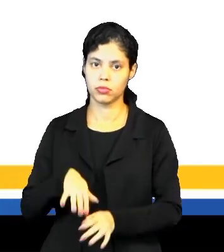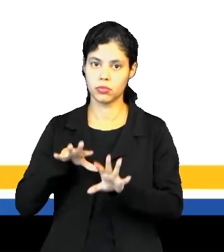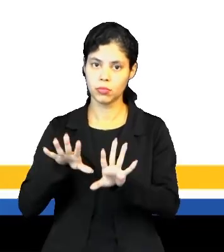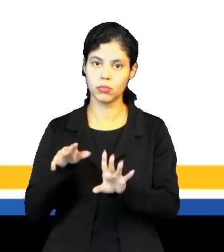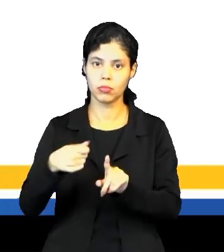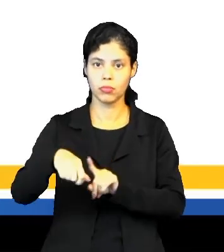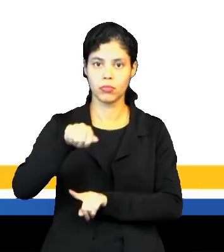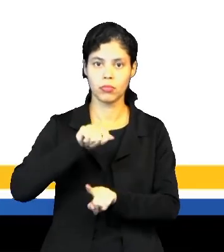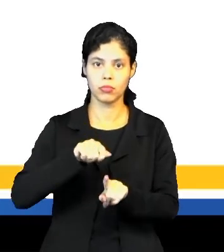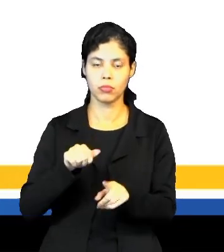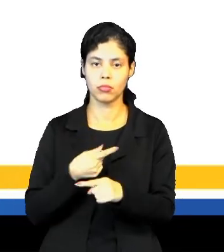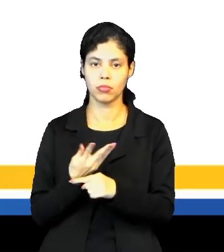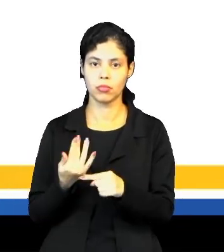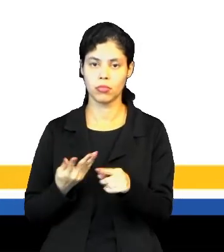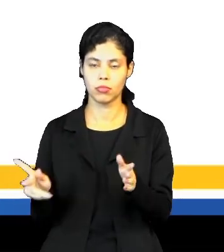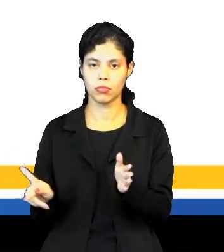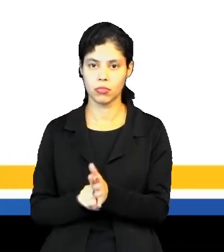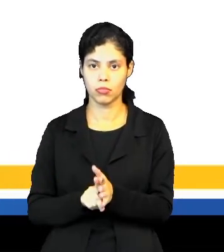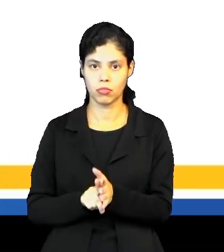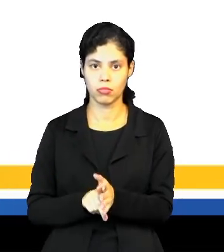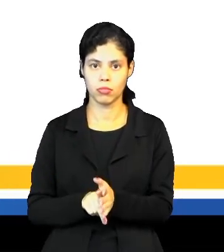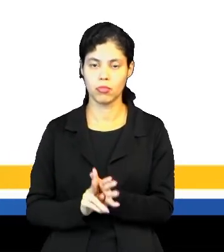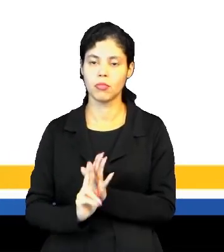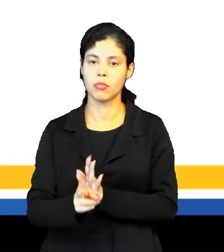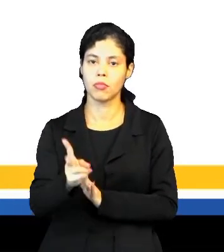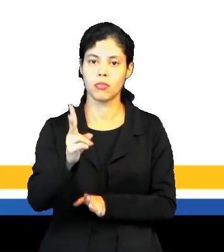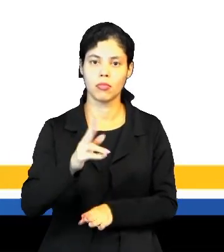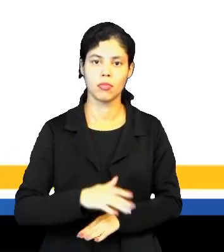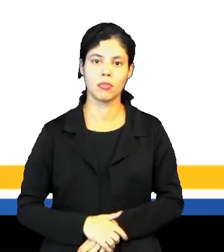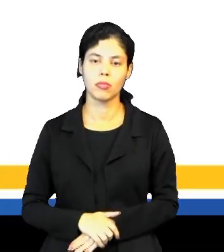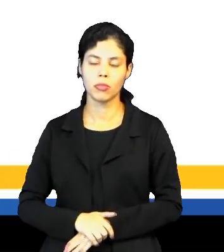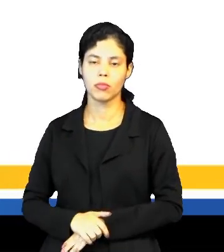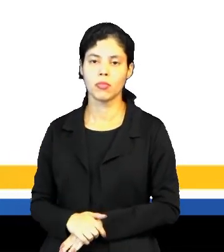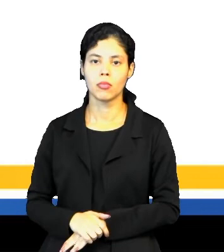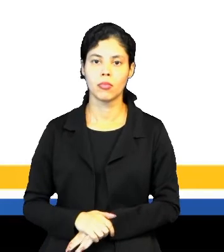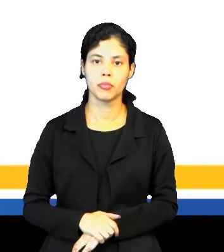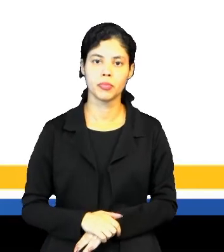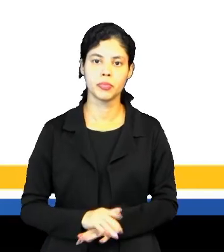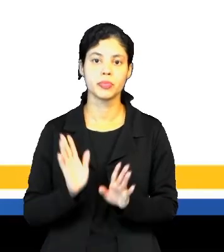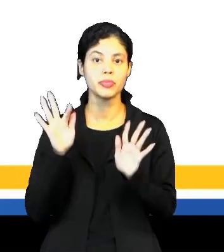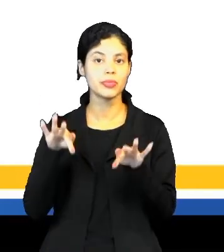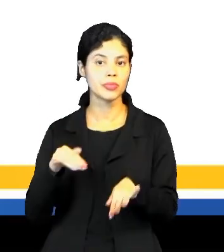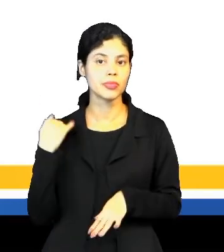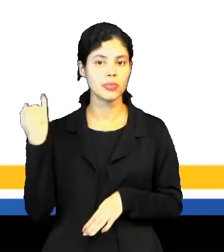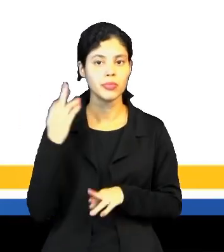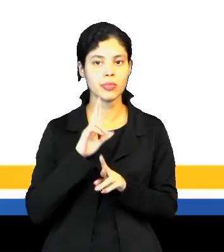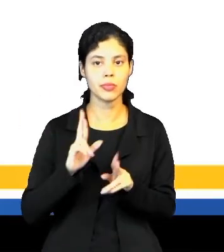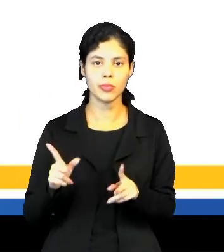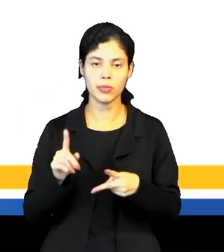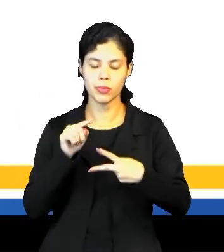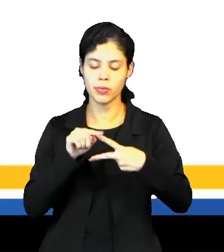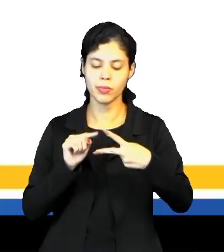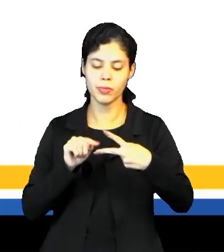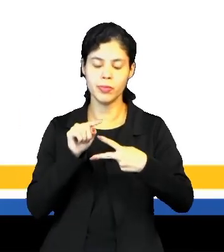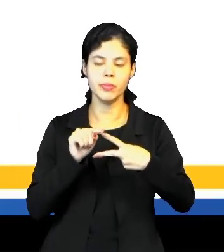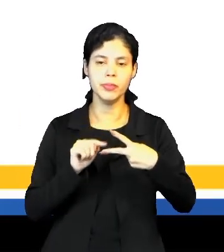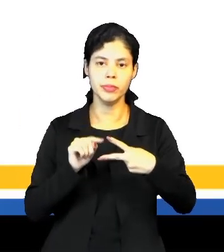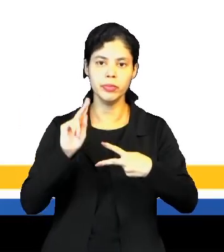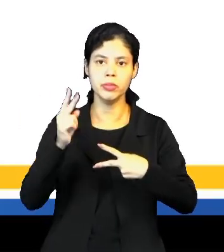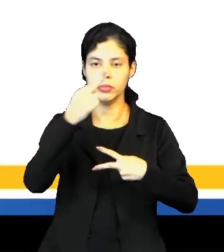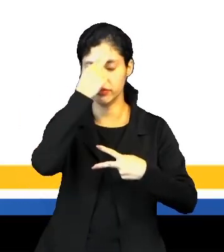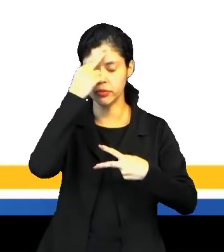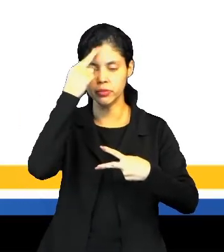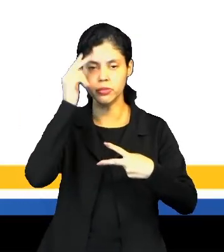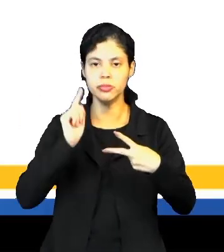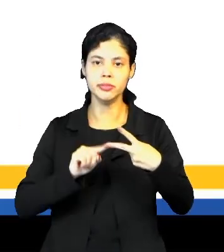Esse tempo é medido em frações exatas e constantes de tempo. Portanto, nós podemos dizer que a principal diferença entre tempo histórico